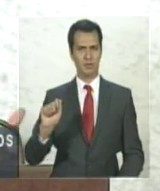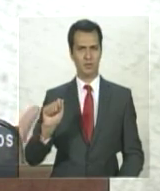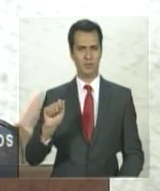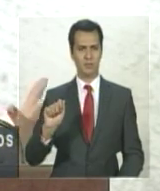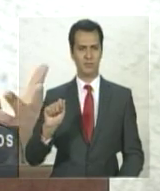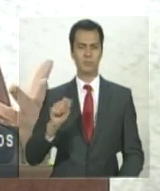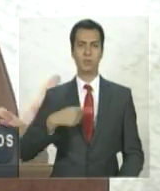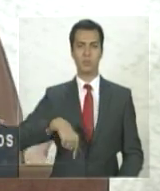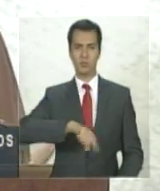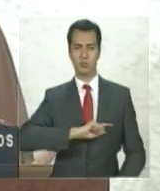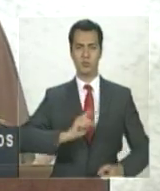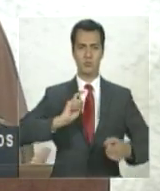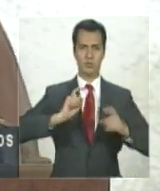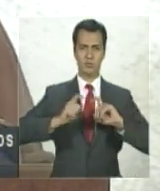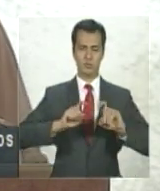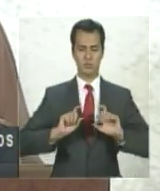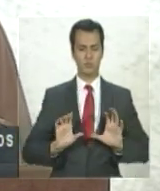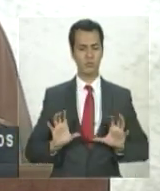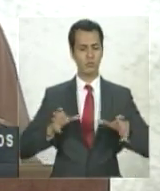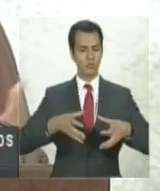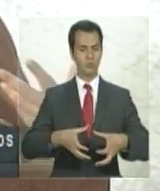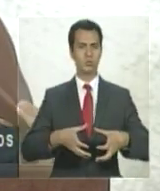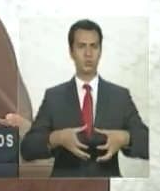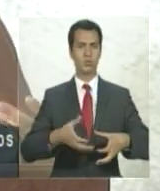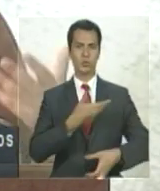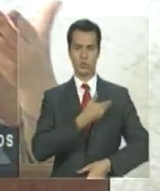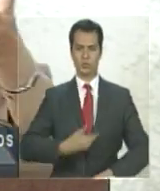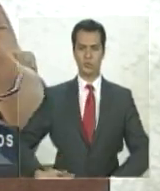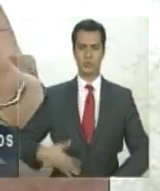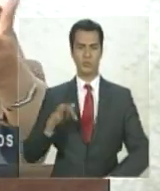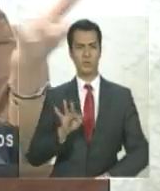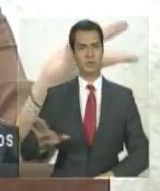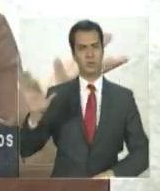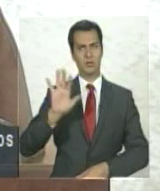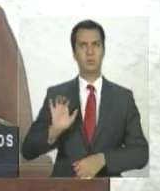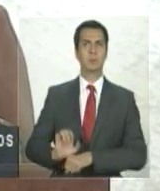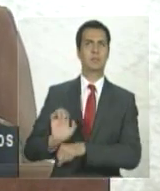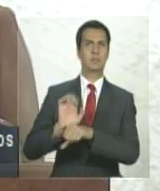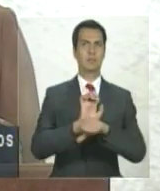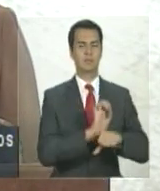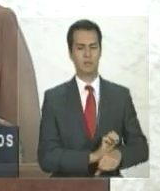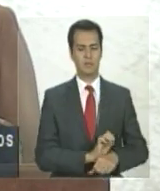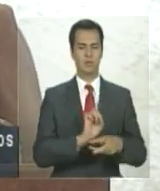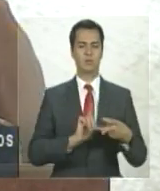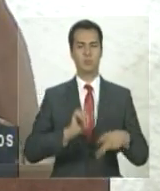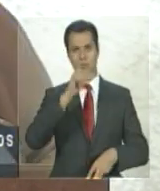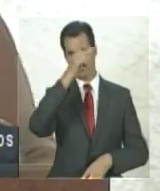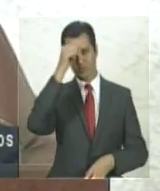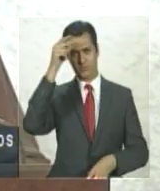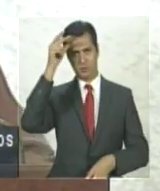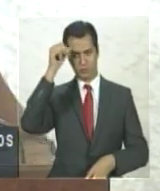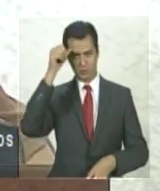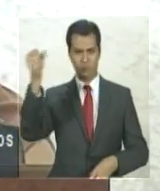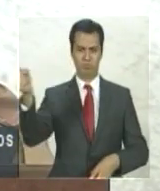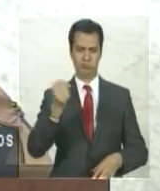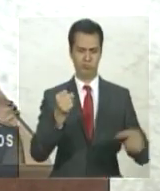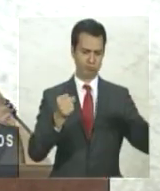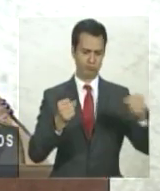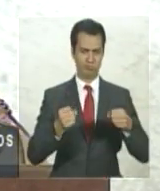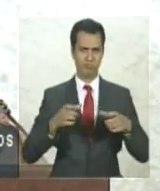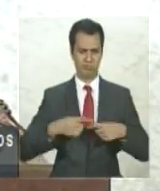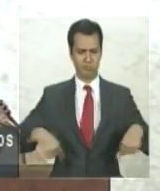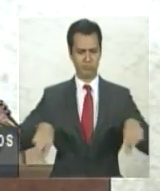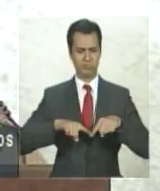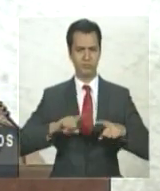nos reunimos, né, o governo federal, os governos do estado e as prefeituras, não olhando qual